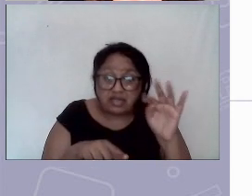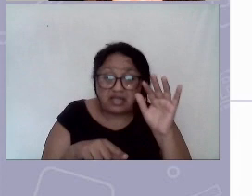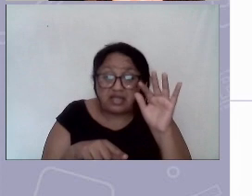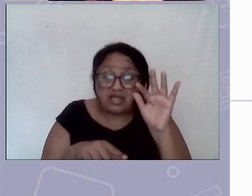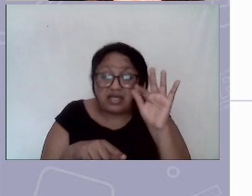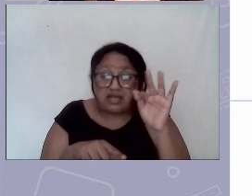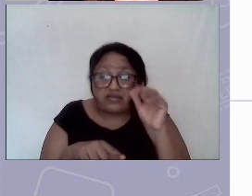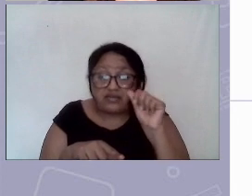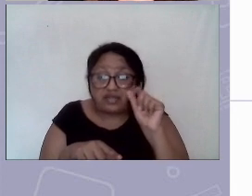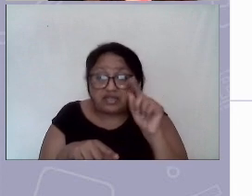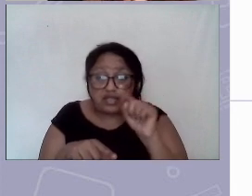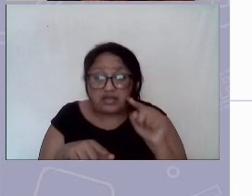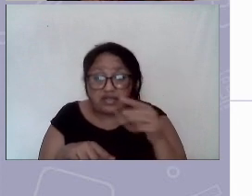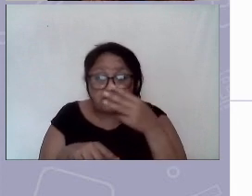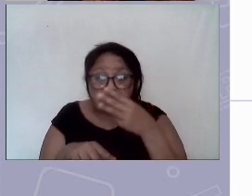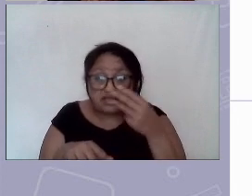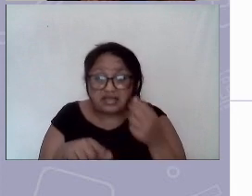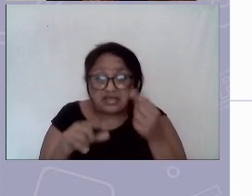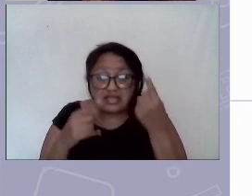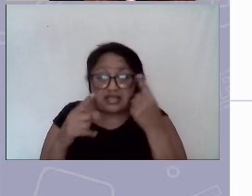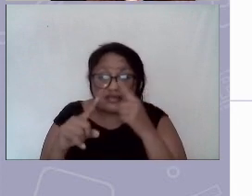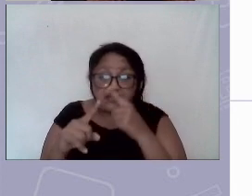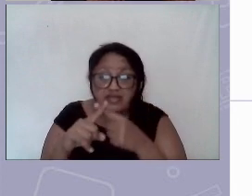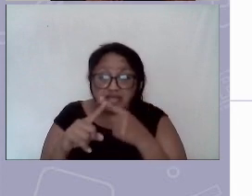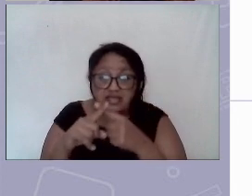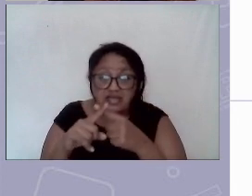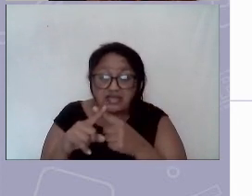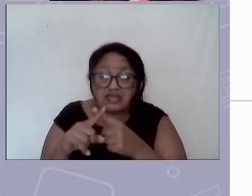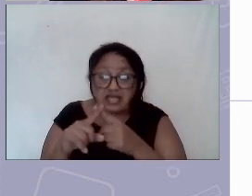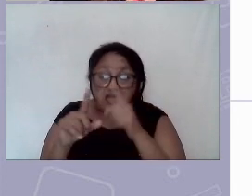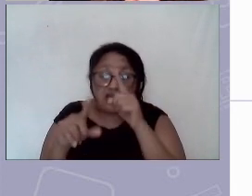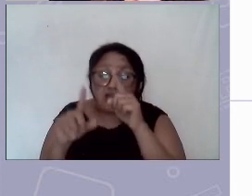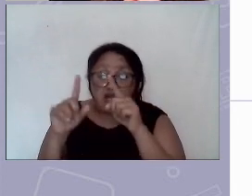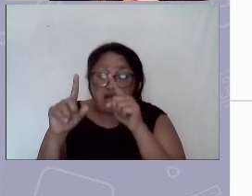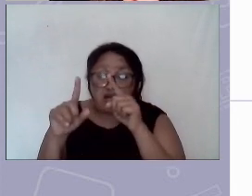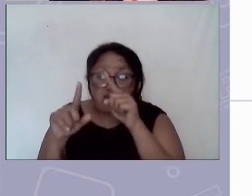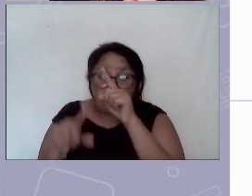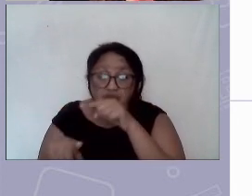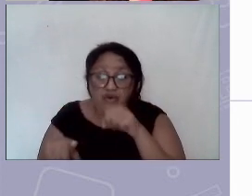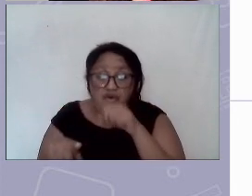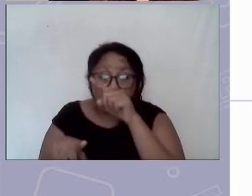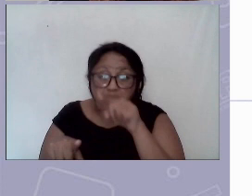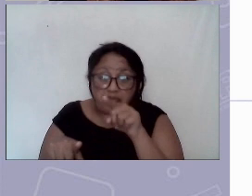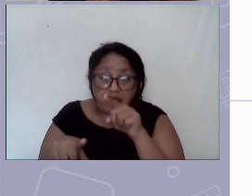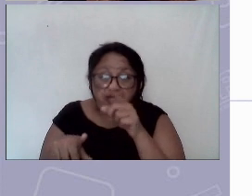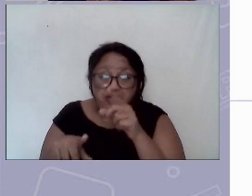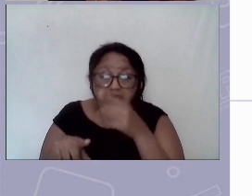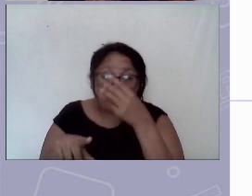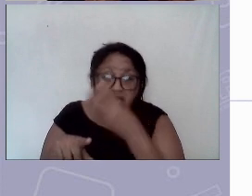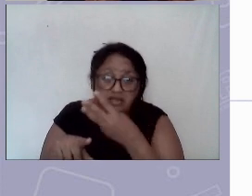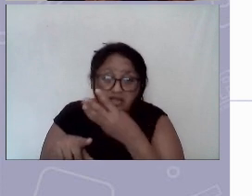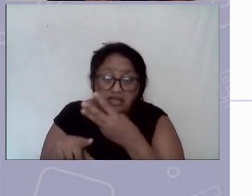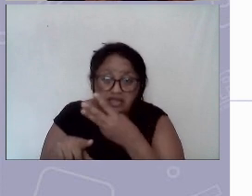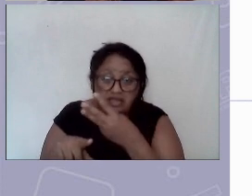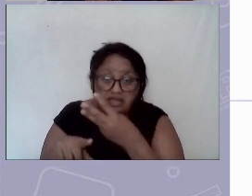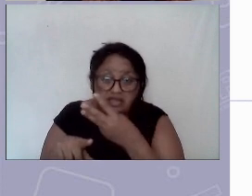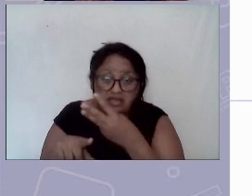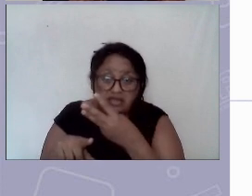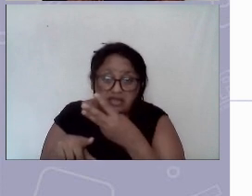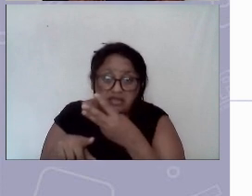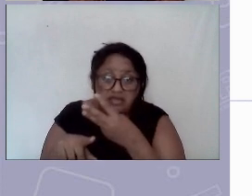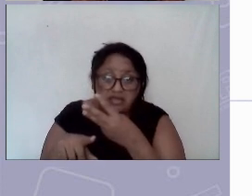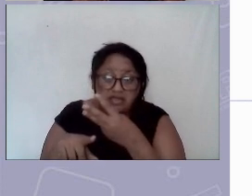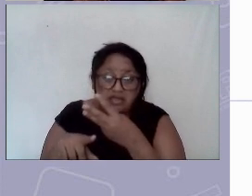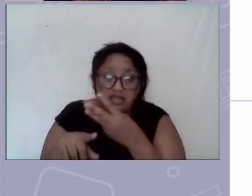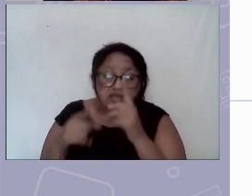igual a menos 36 que multiplica π o π a gente vai adotar como sendo 3 não 3 de 1 a 14 e